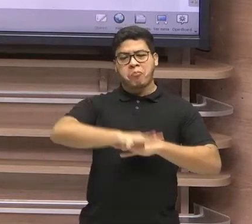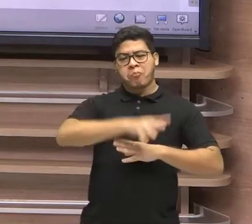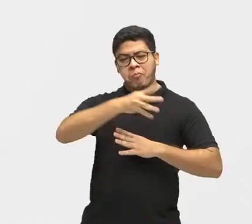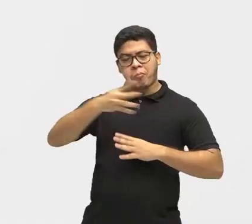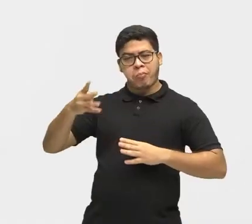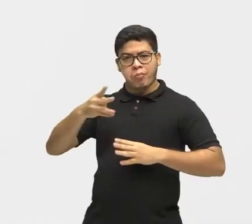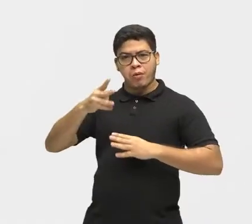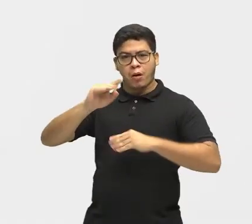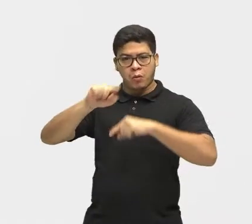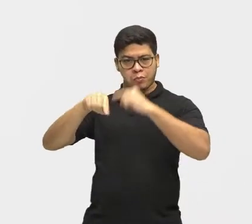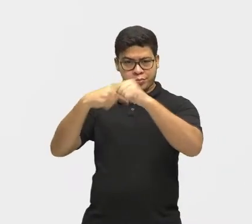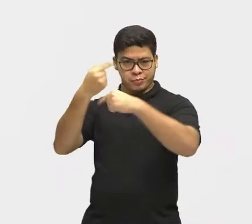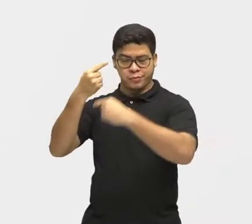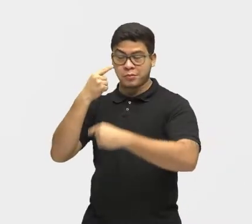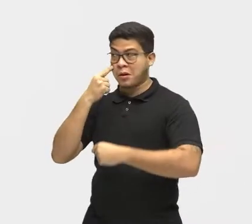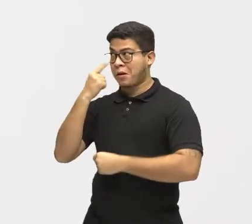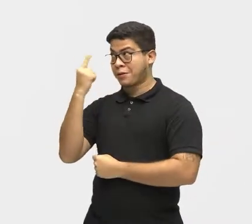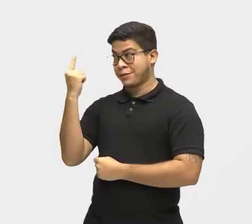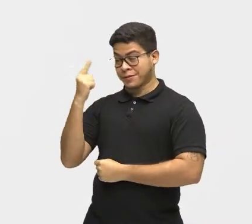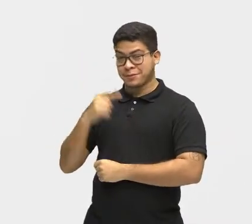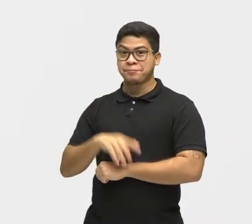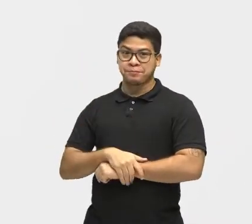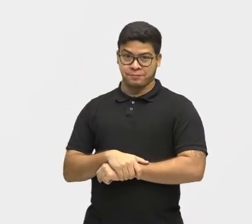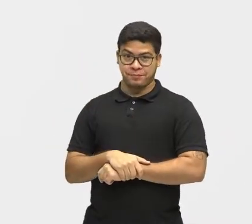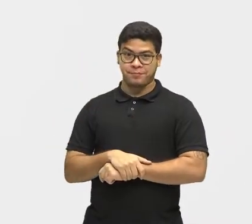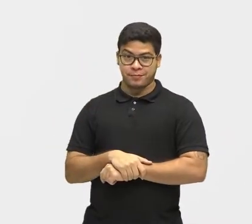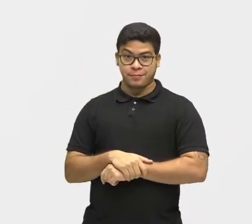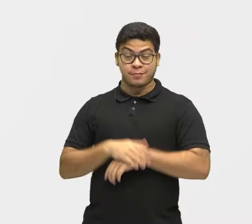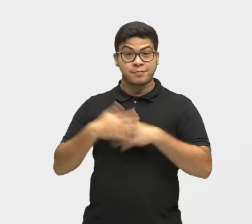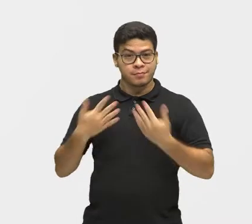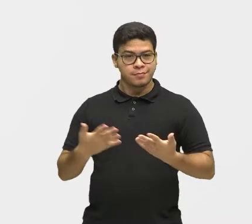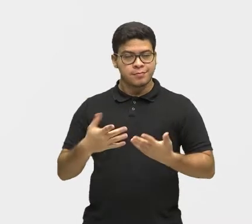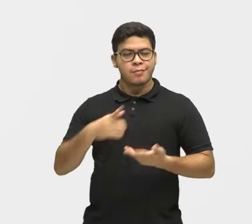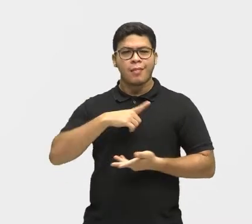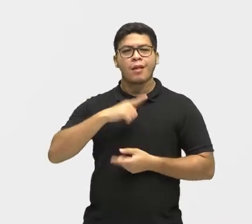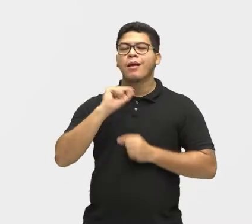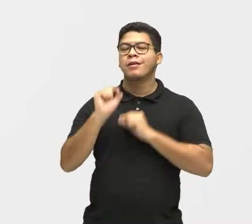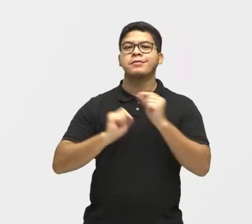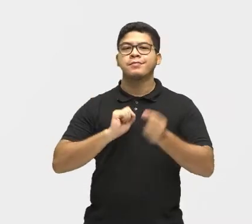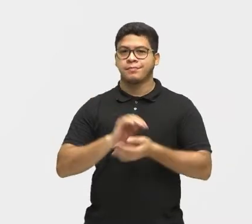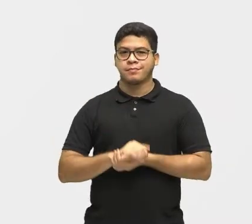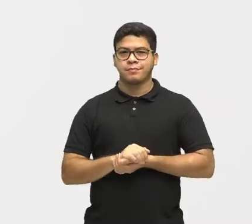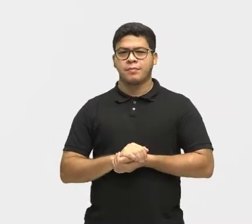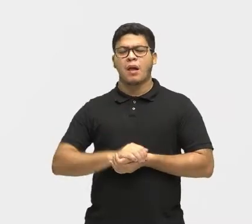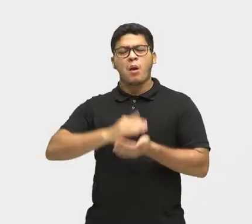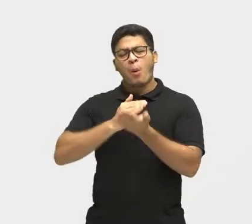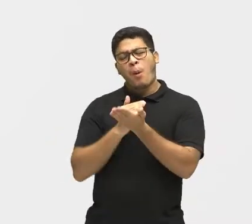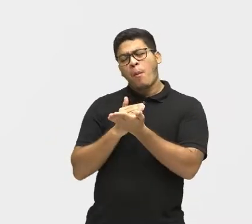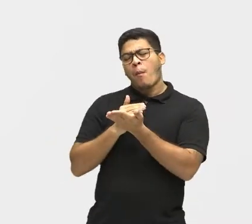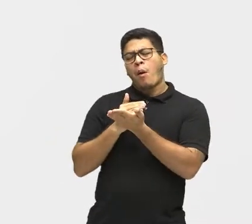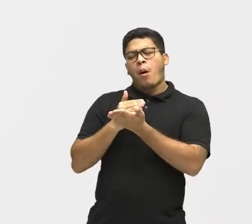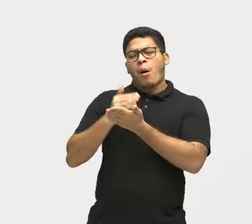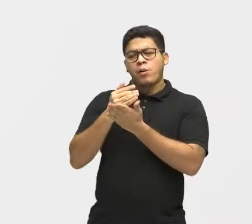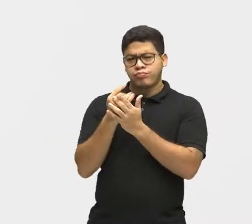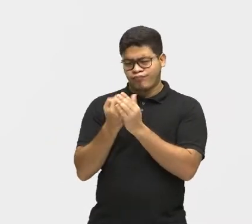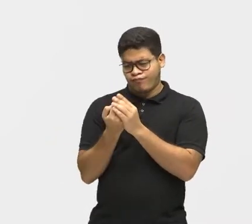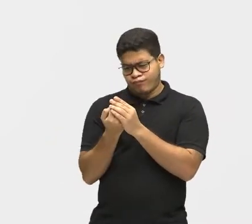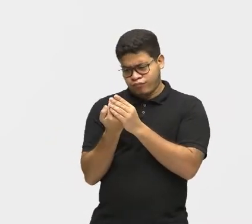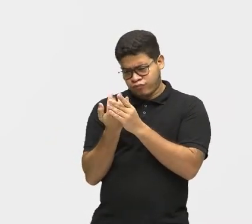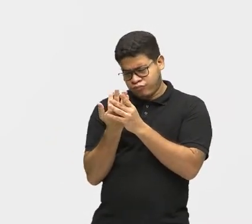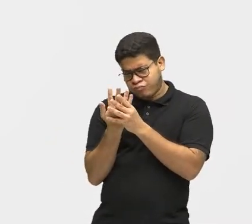evolução vegetal. Olha só, acompanhem comigo aí na cartela. Você tem aí desde as primeiras plantas, de